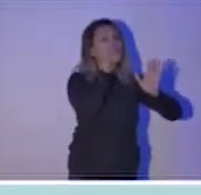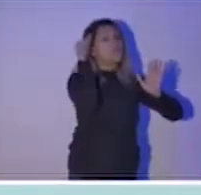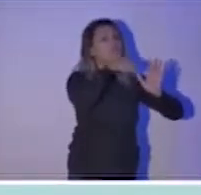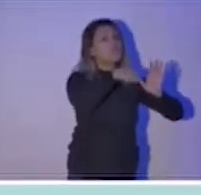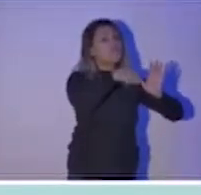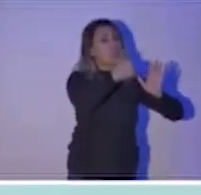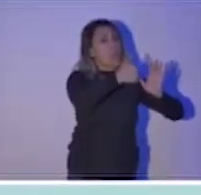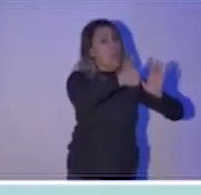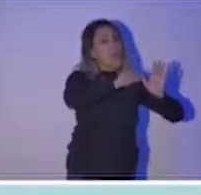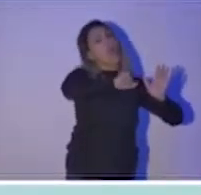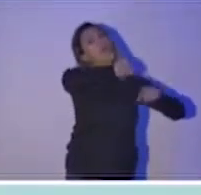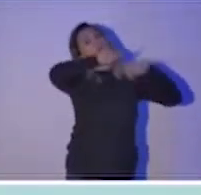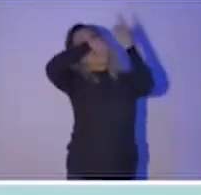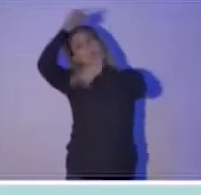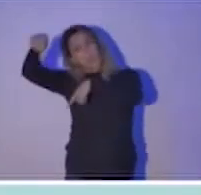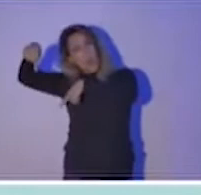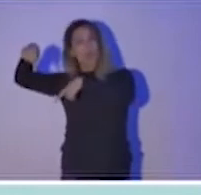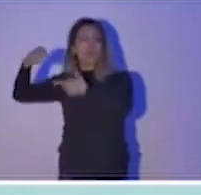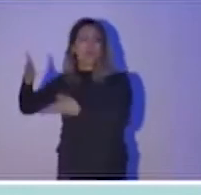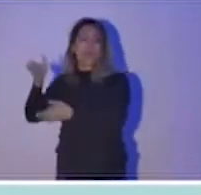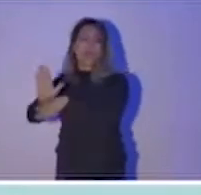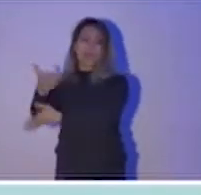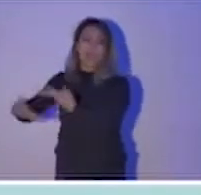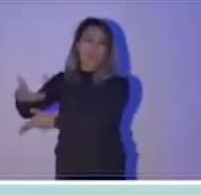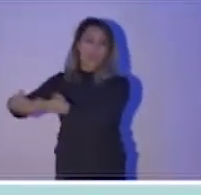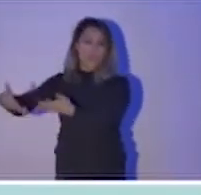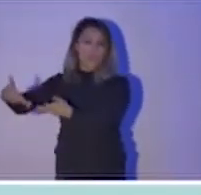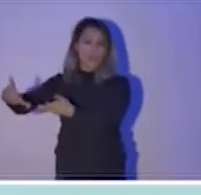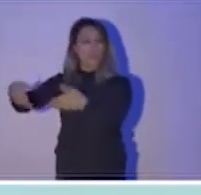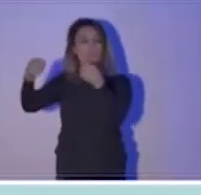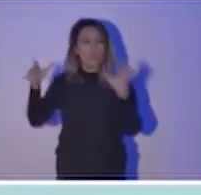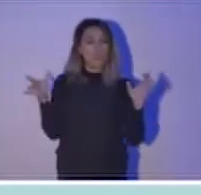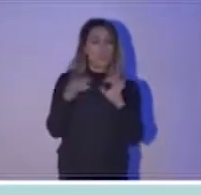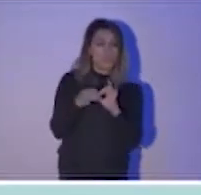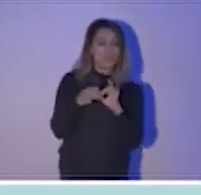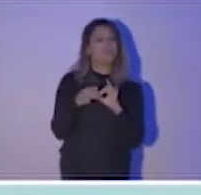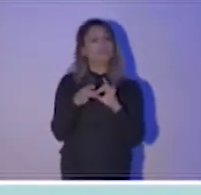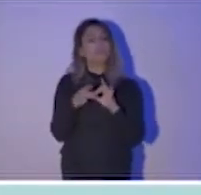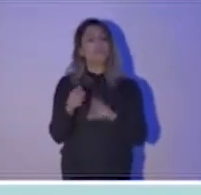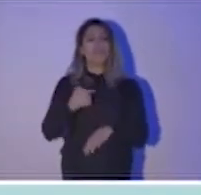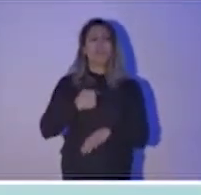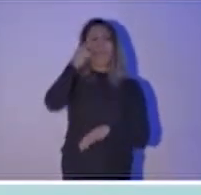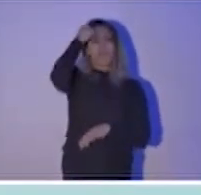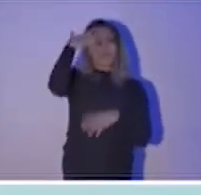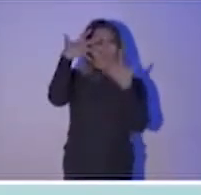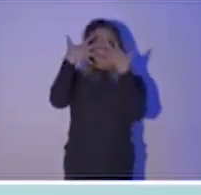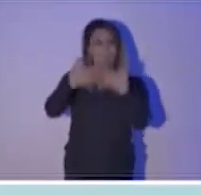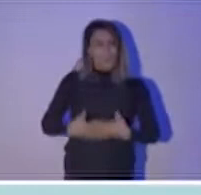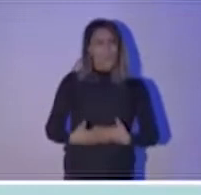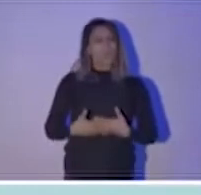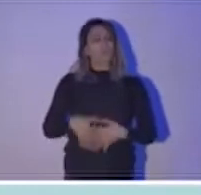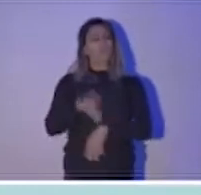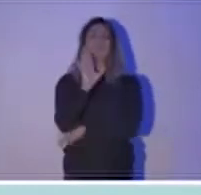sem essa colaboração, fica muito difícil criar a coerência. Porque eu fico pensando, né, olhando para